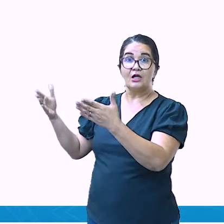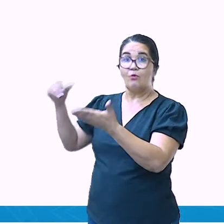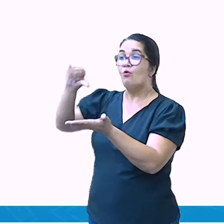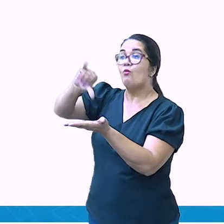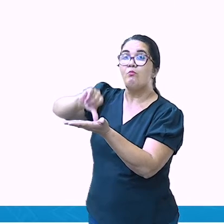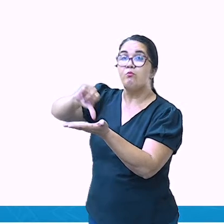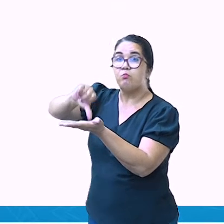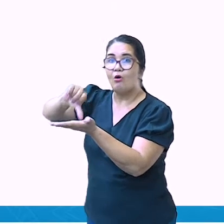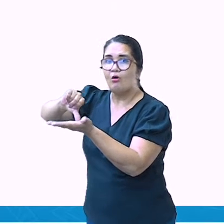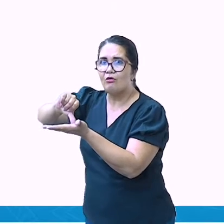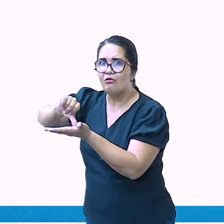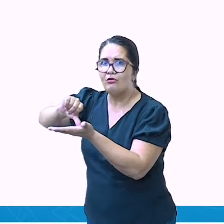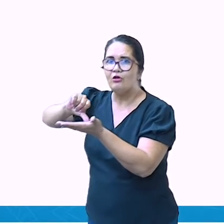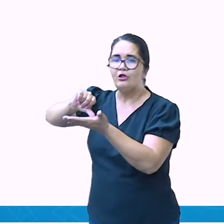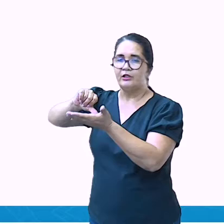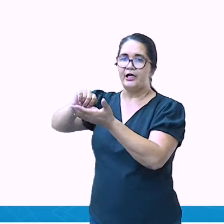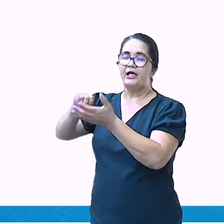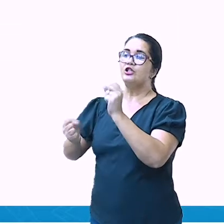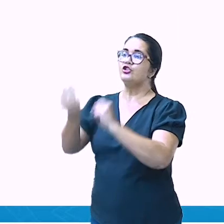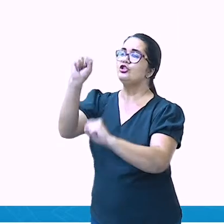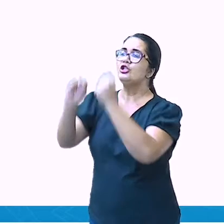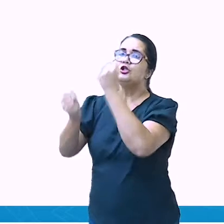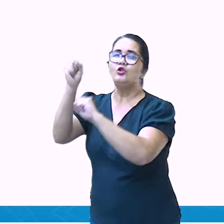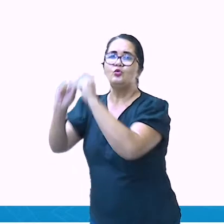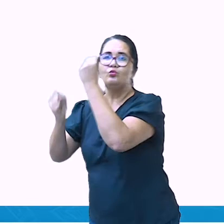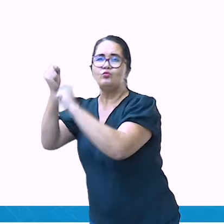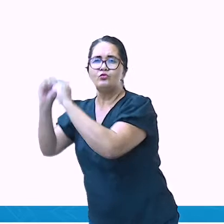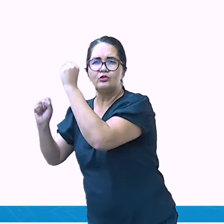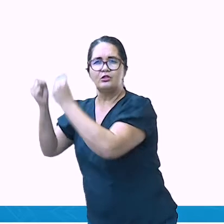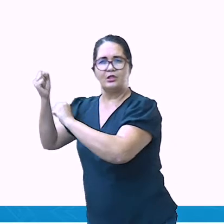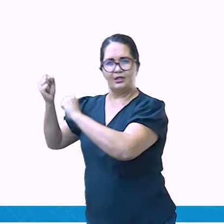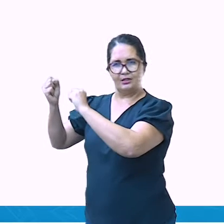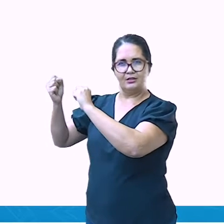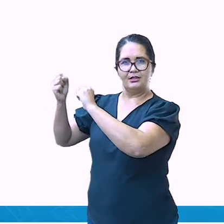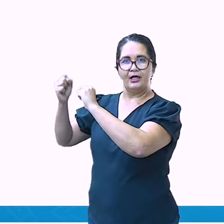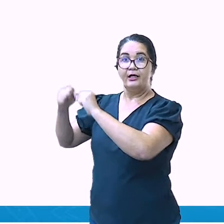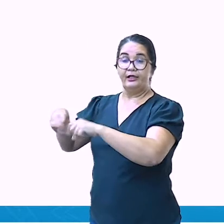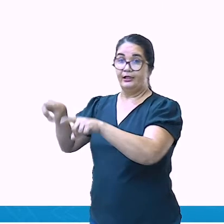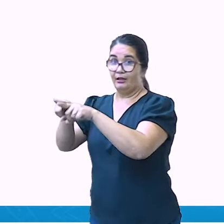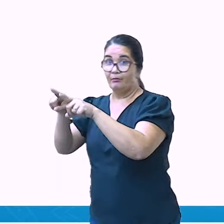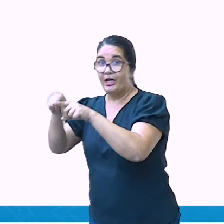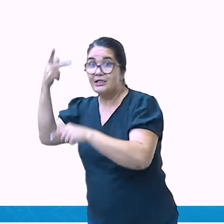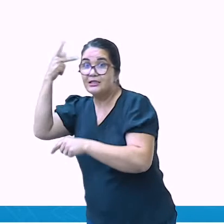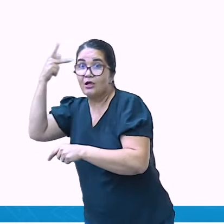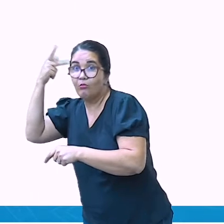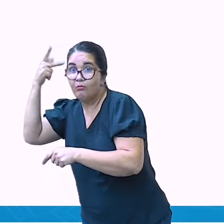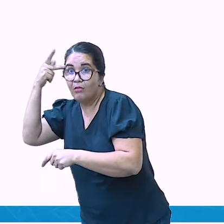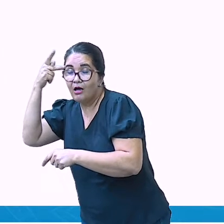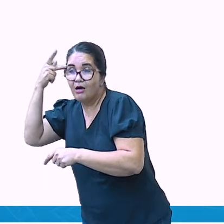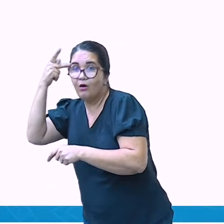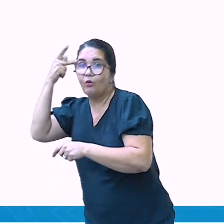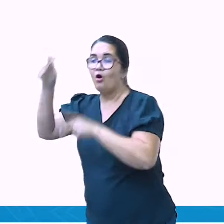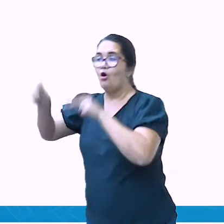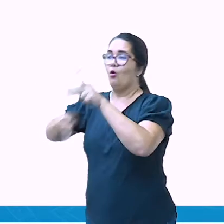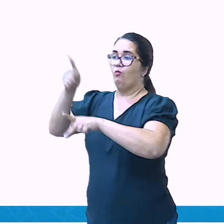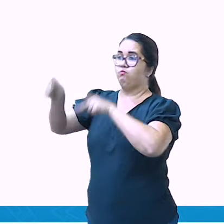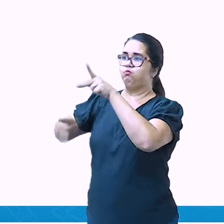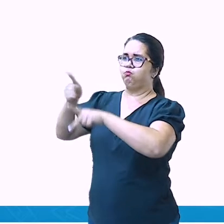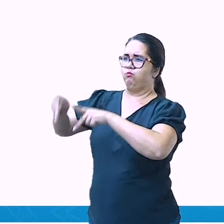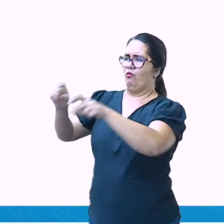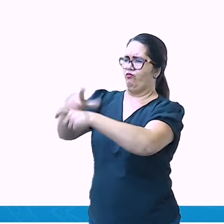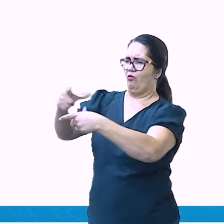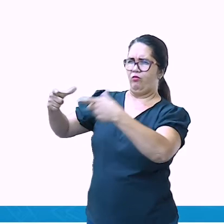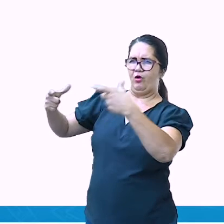industrial, contendo a maior parte da população do país, com grande diversidade